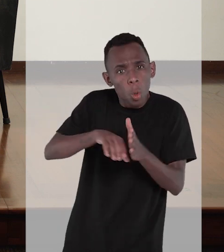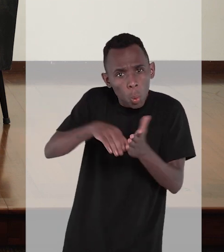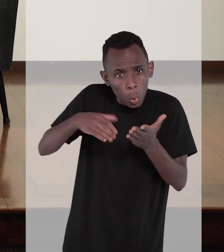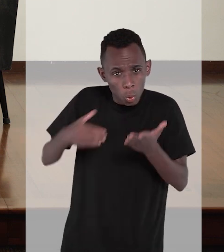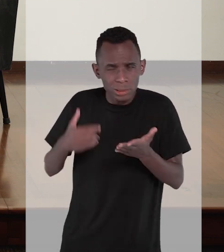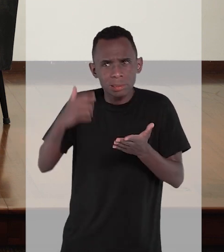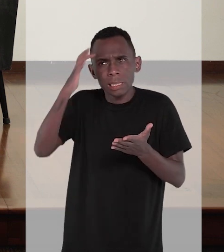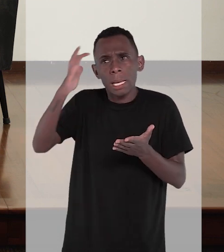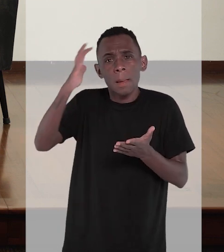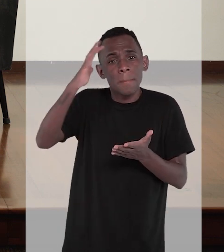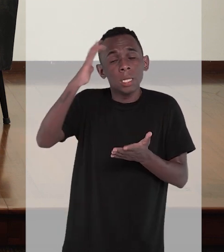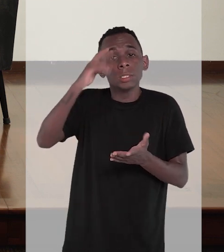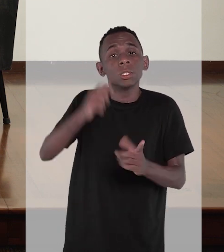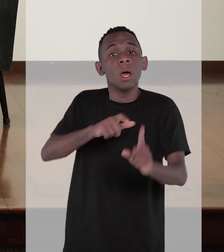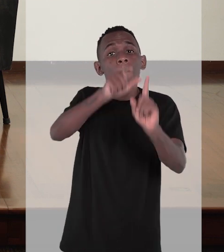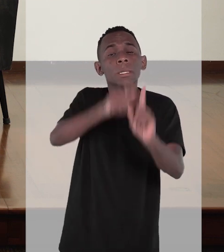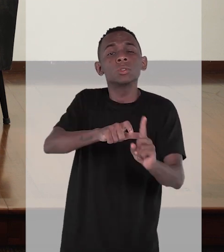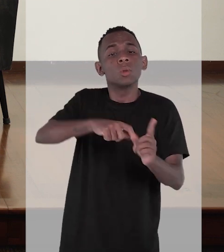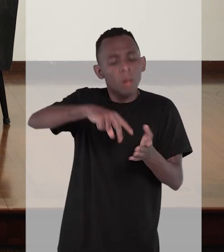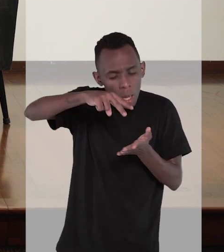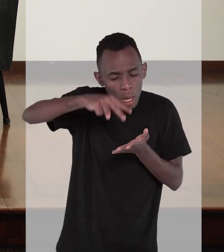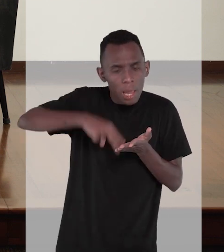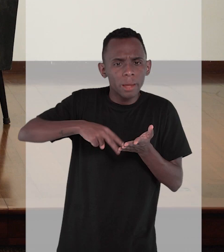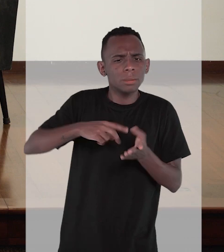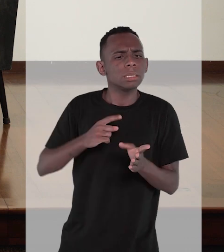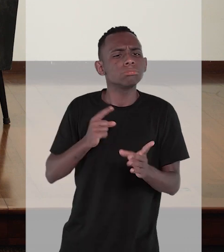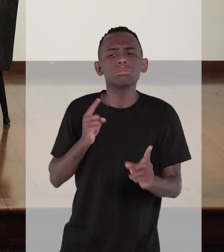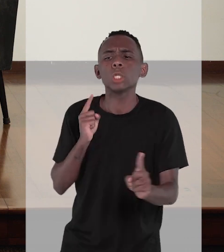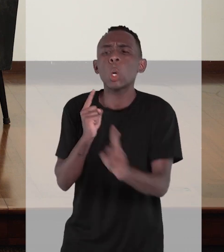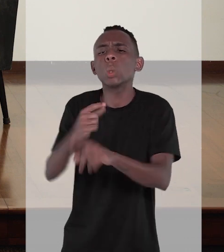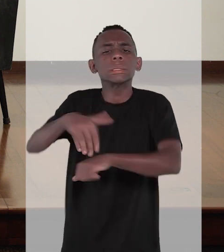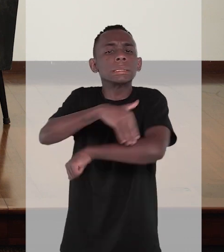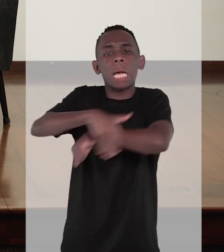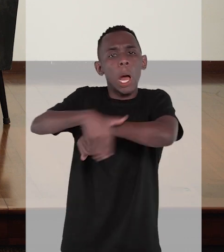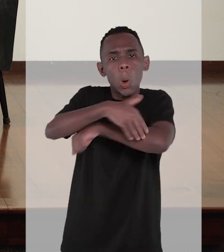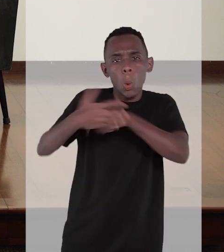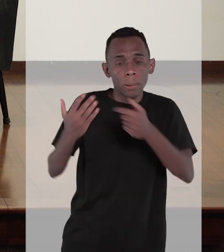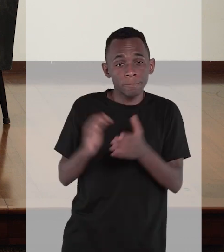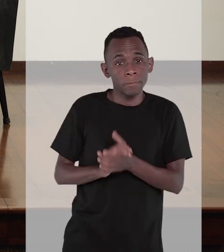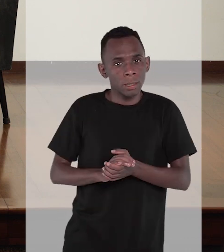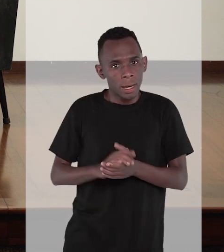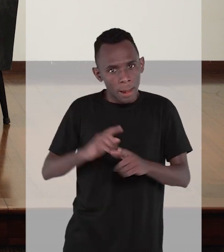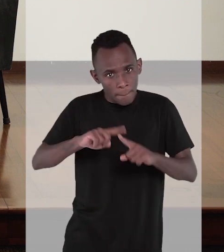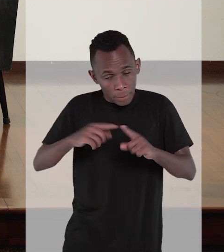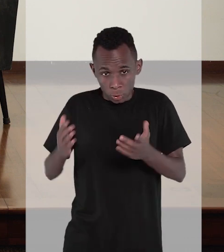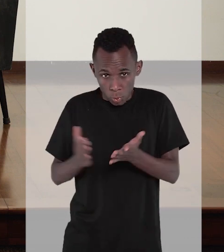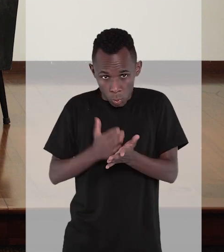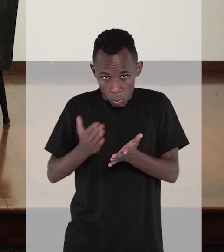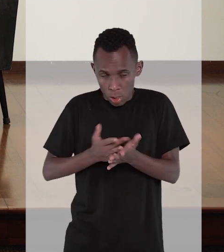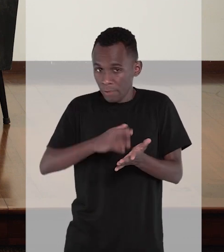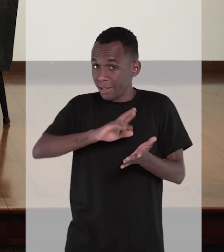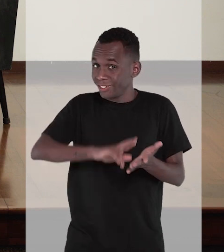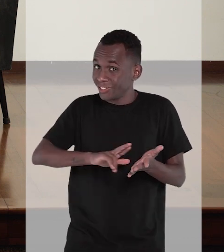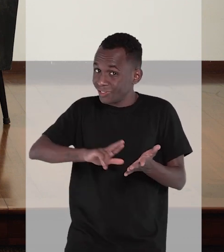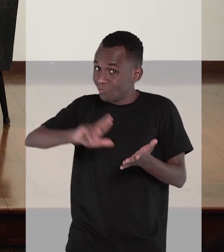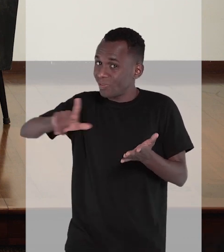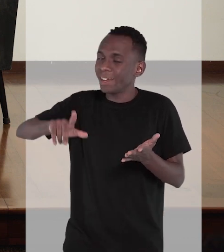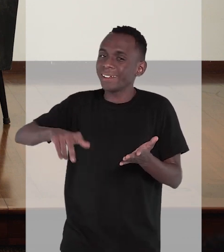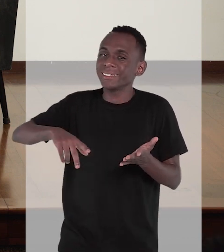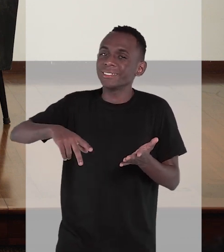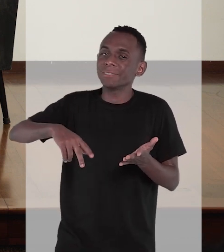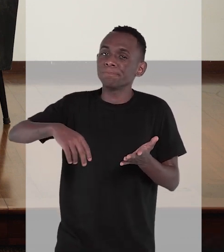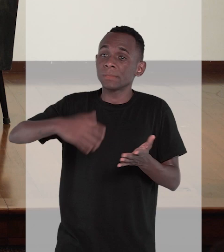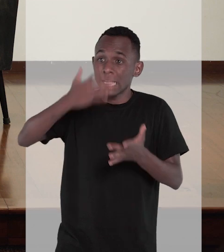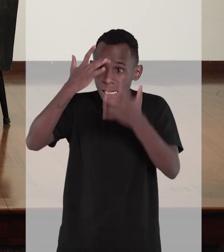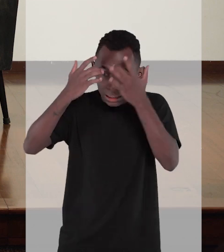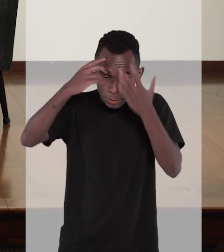imagina um leitor que você encontra na rua. Né? No livro, não, né? O